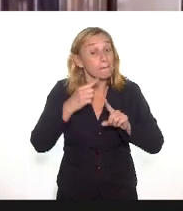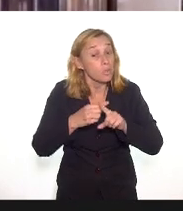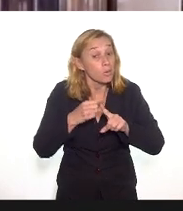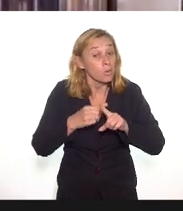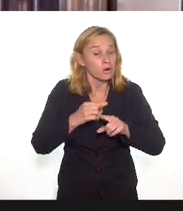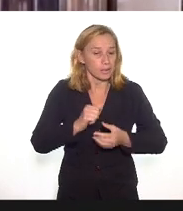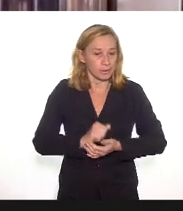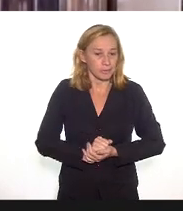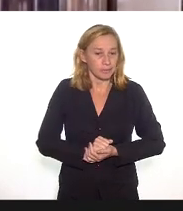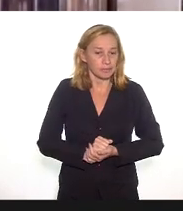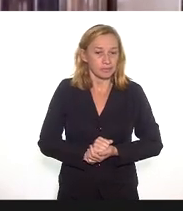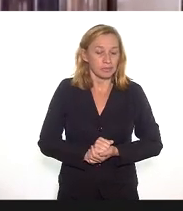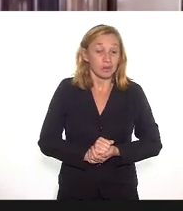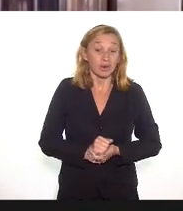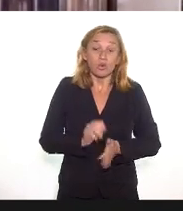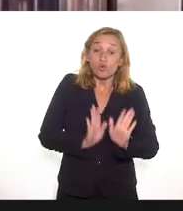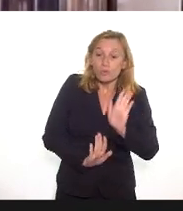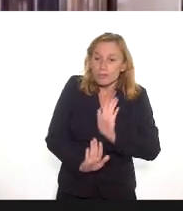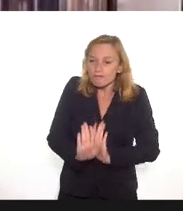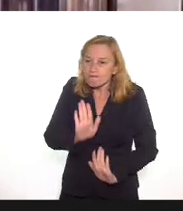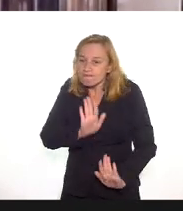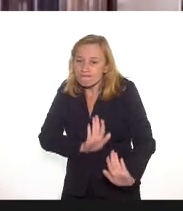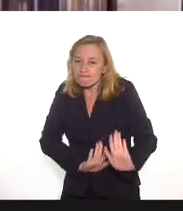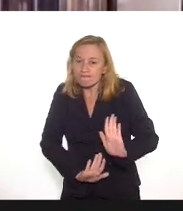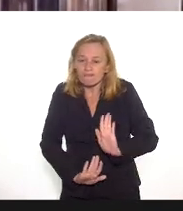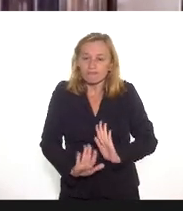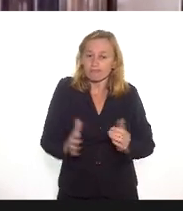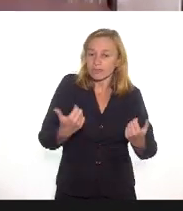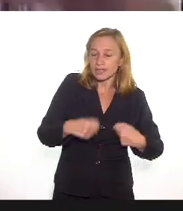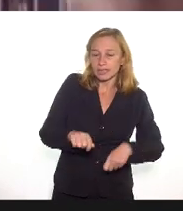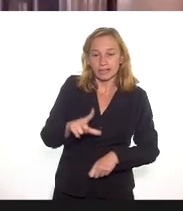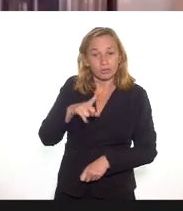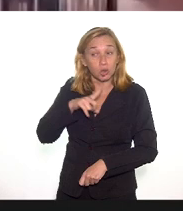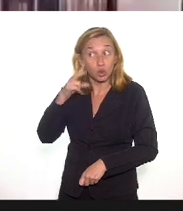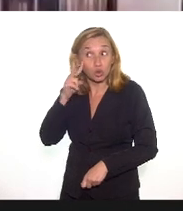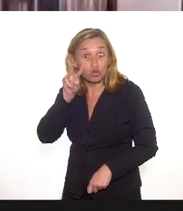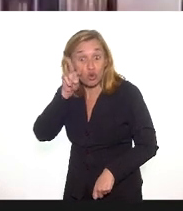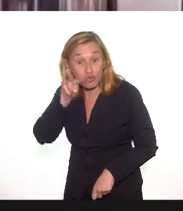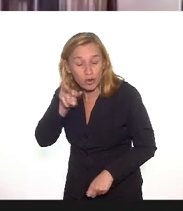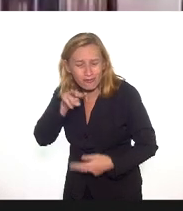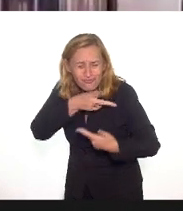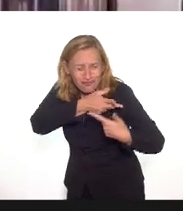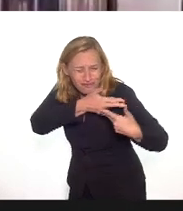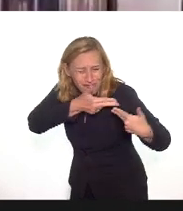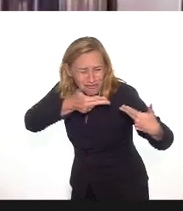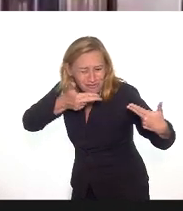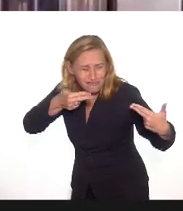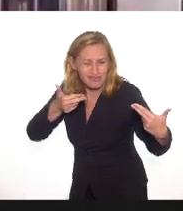para ter um certo cuidado, eu estou vendo uma série de